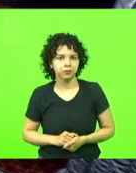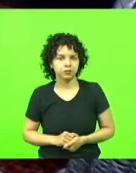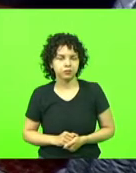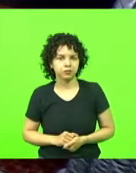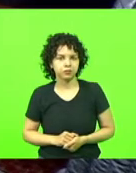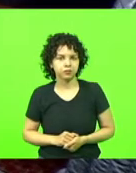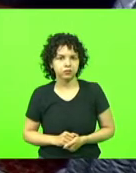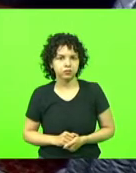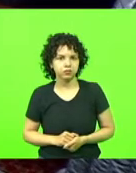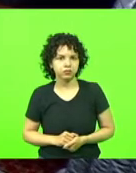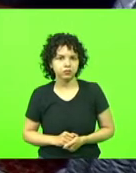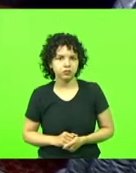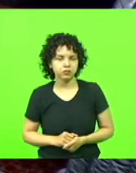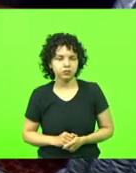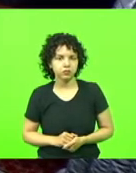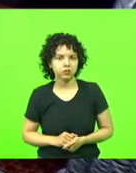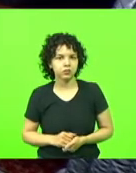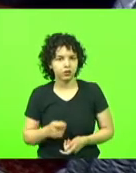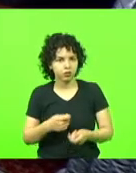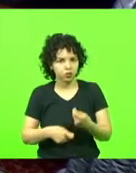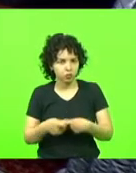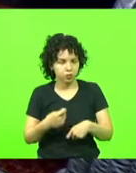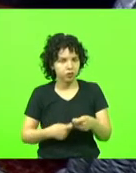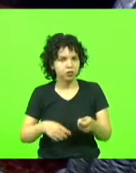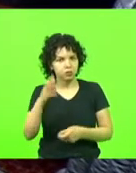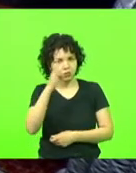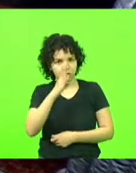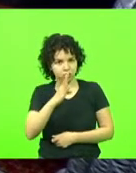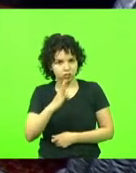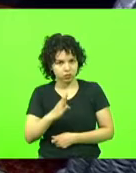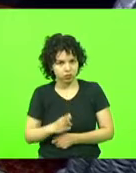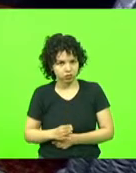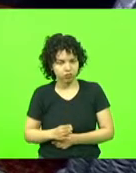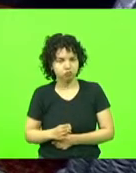está calçada, a economia brasileira, muito nos combustíveis,